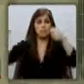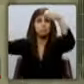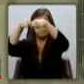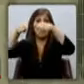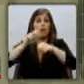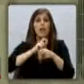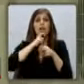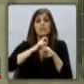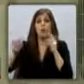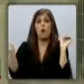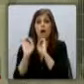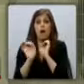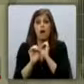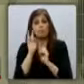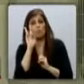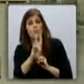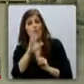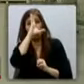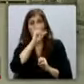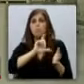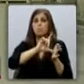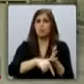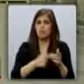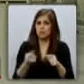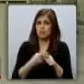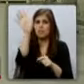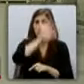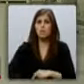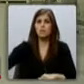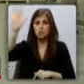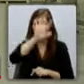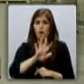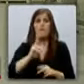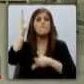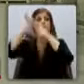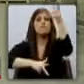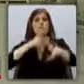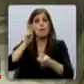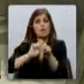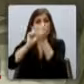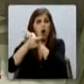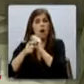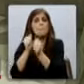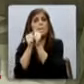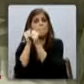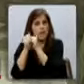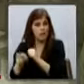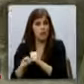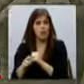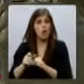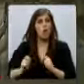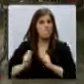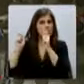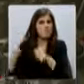ligação classificada pelo governo Como projeto de potencial interesse Nacional esta fábrica de transformação de papel tem um